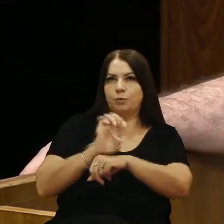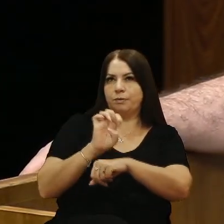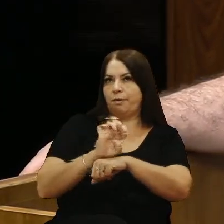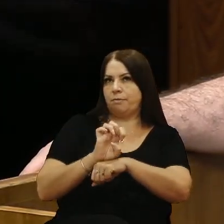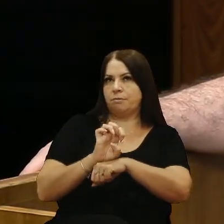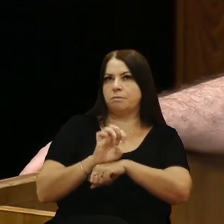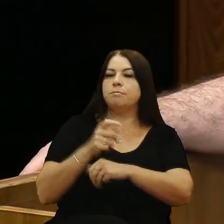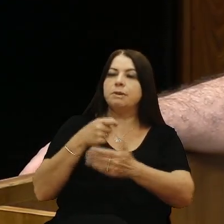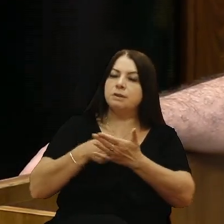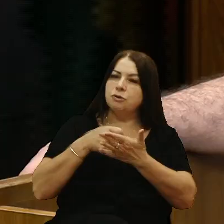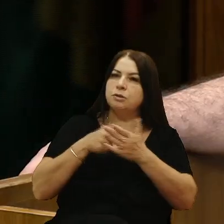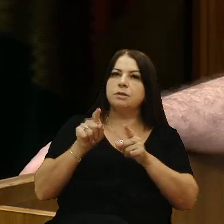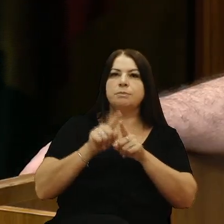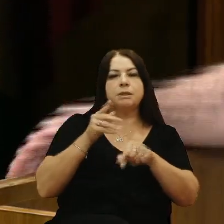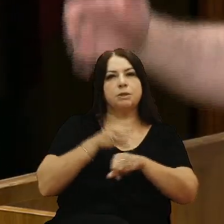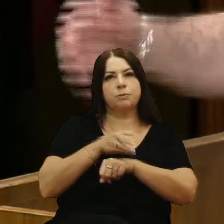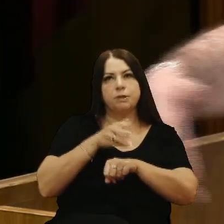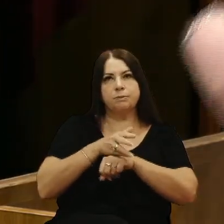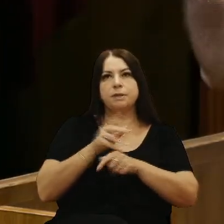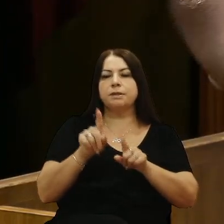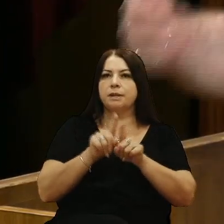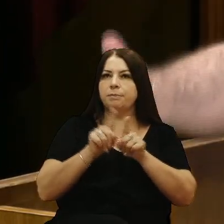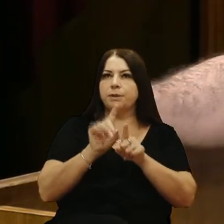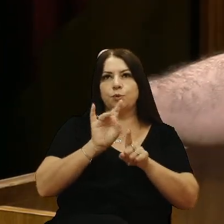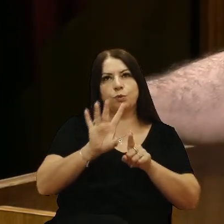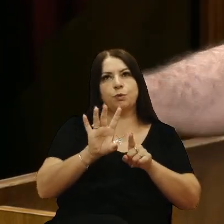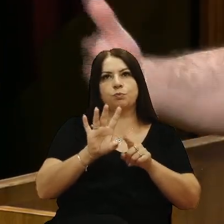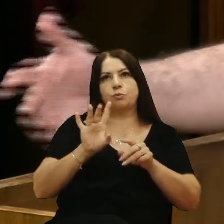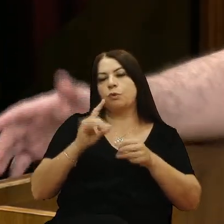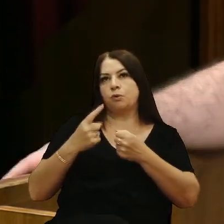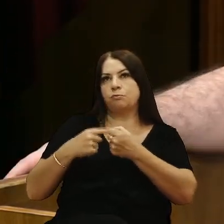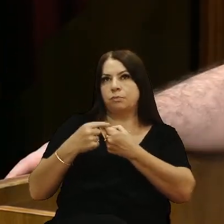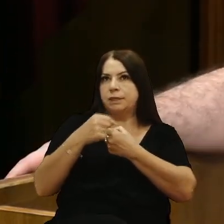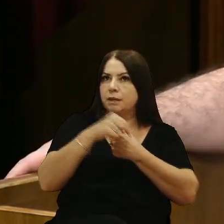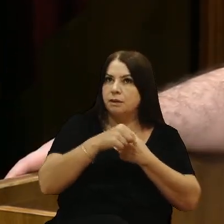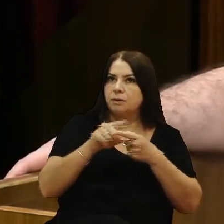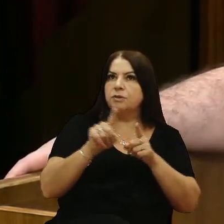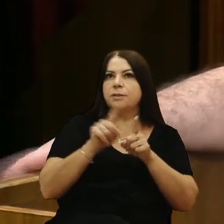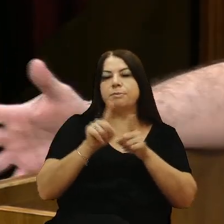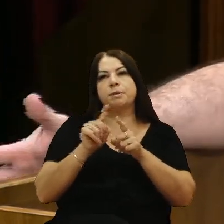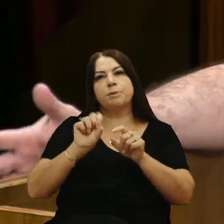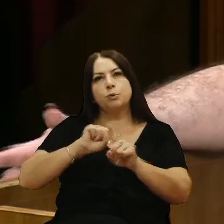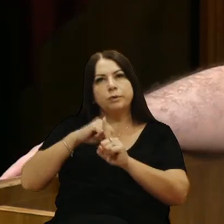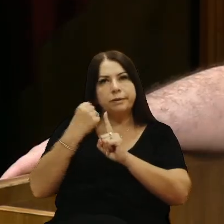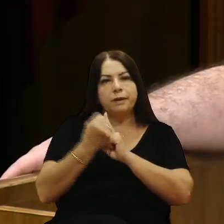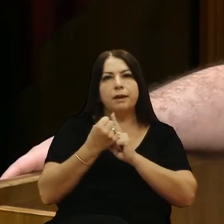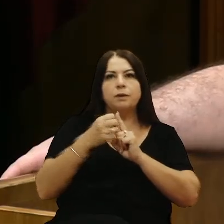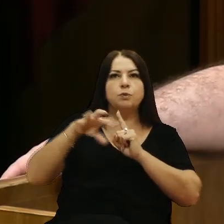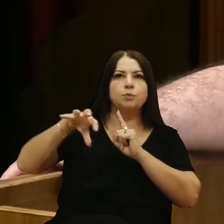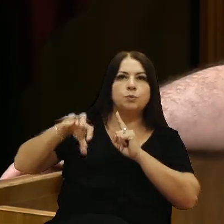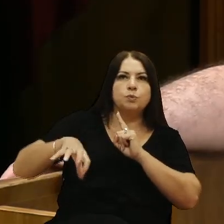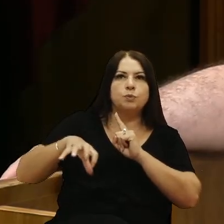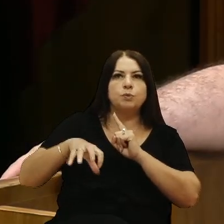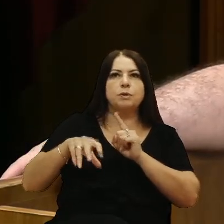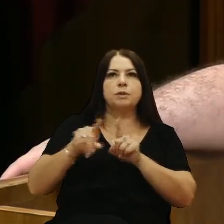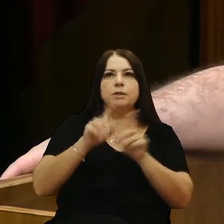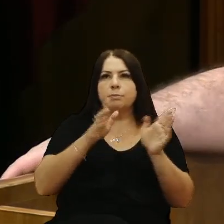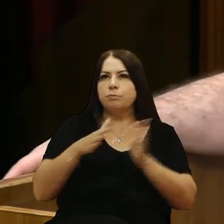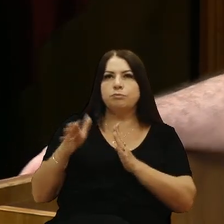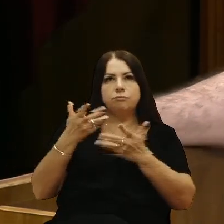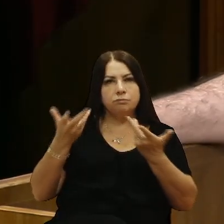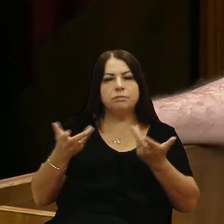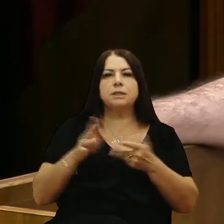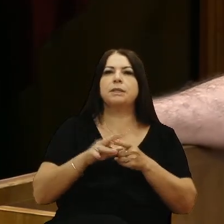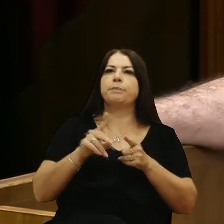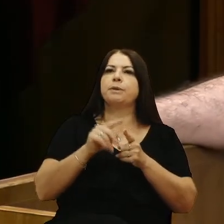exige, sim, uma participação também não só do município, mas da sociedade, do setor produtivo. E aqui